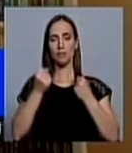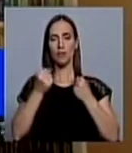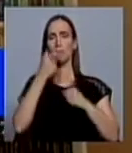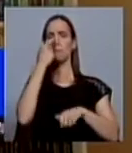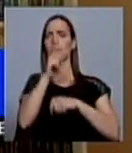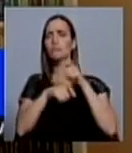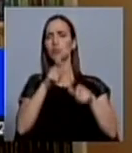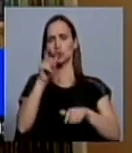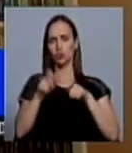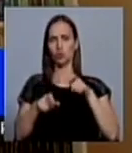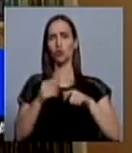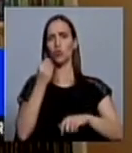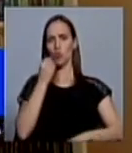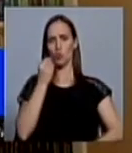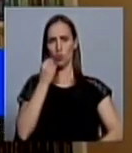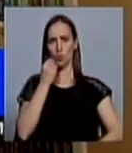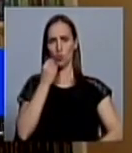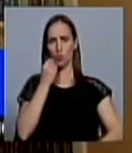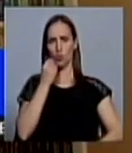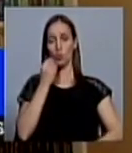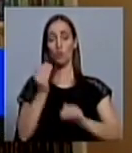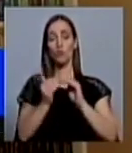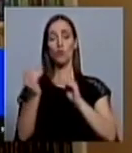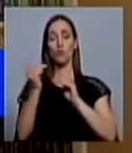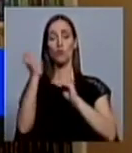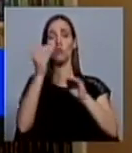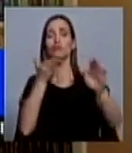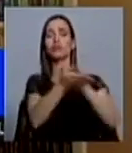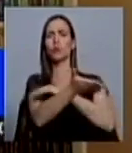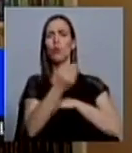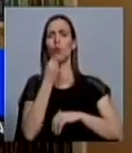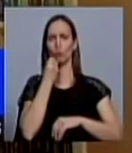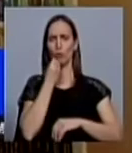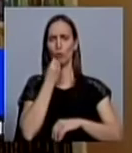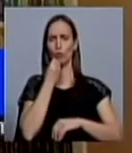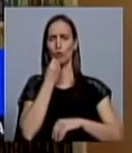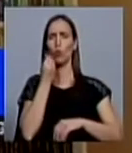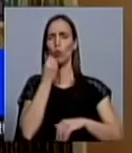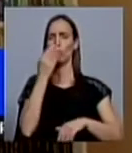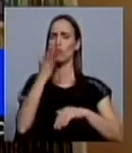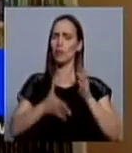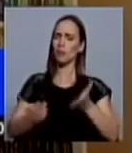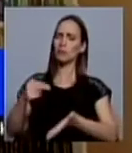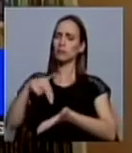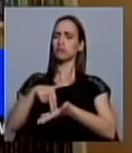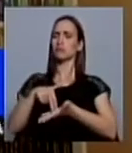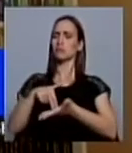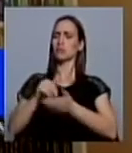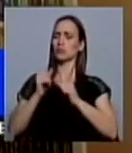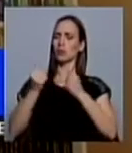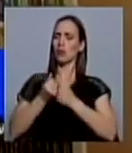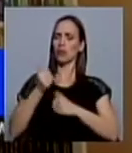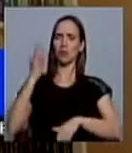pessoas chegam a estes cargos, como é que, de repente, aparecem na sociedade e aparecem em todo